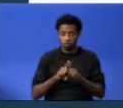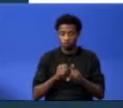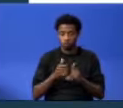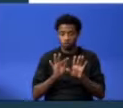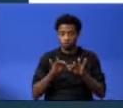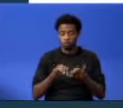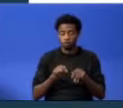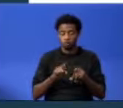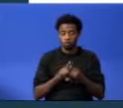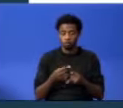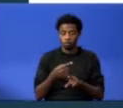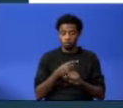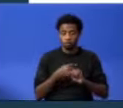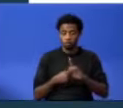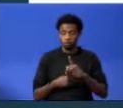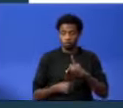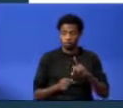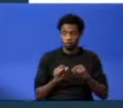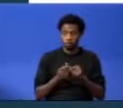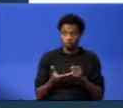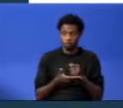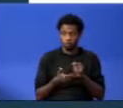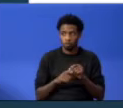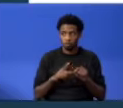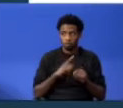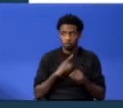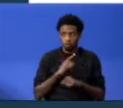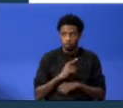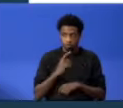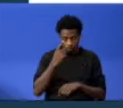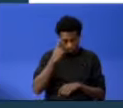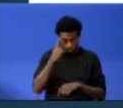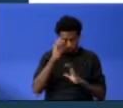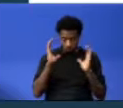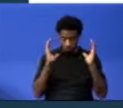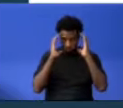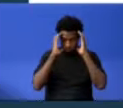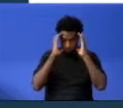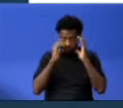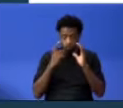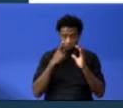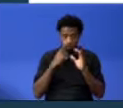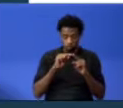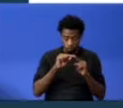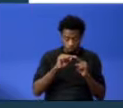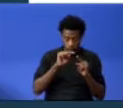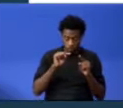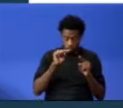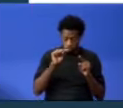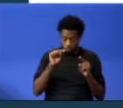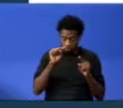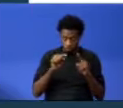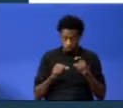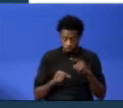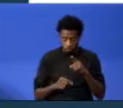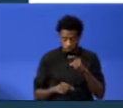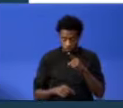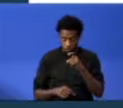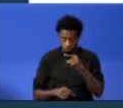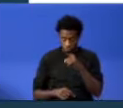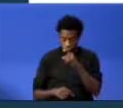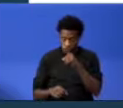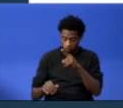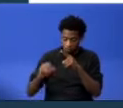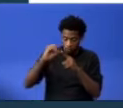o ADP ele sai da estrutura lá da cabeça da miosina, fazendo com que ocorra o processo subsequente, né, com uma chegada